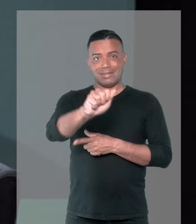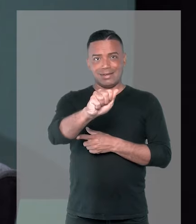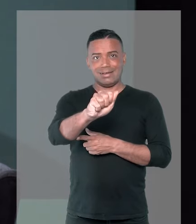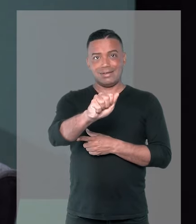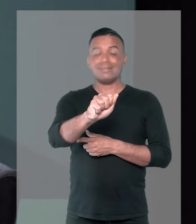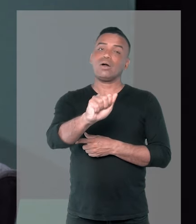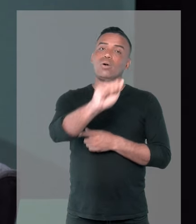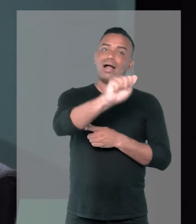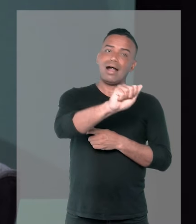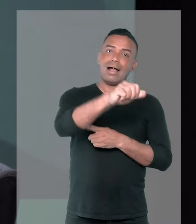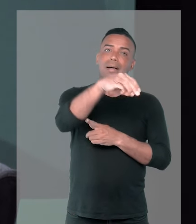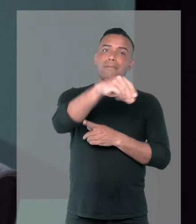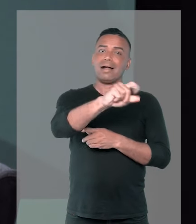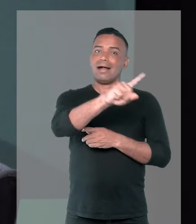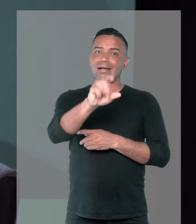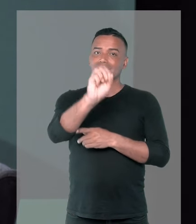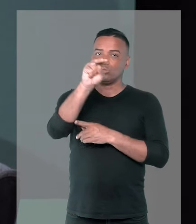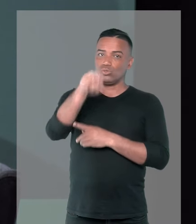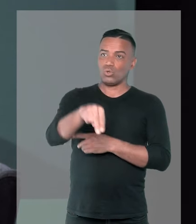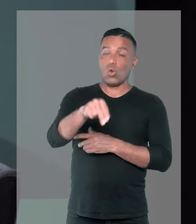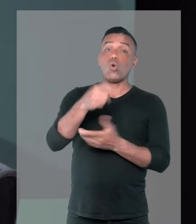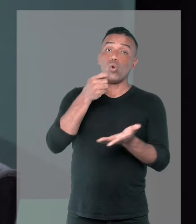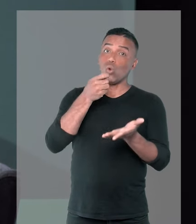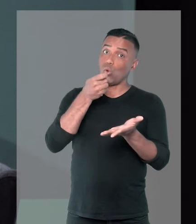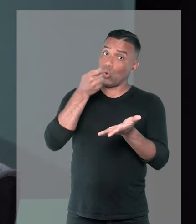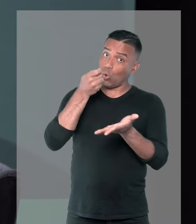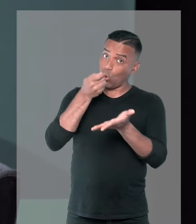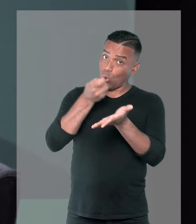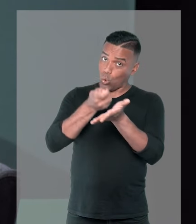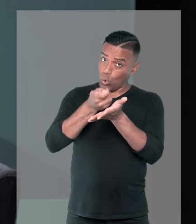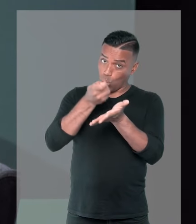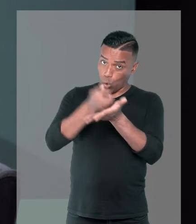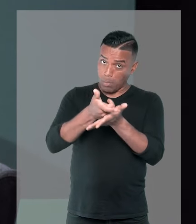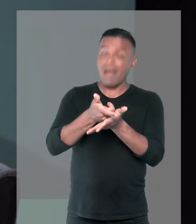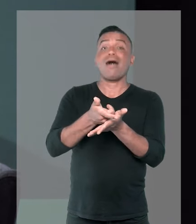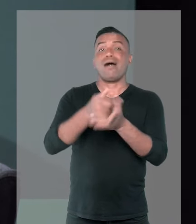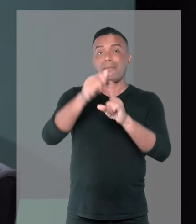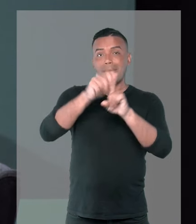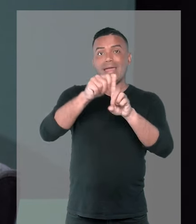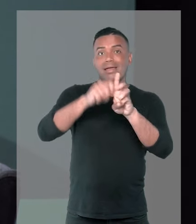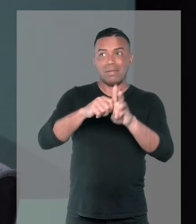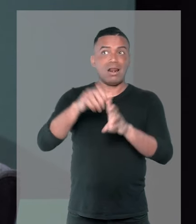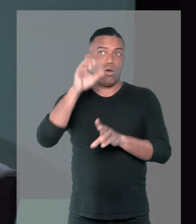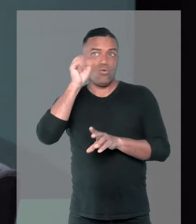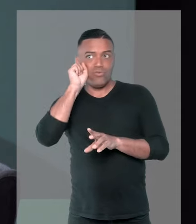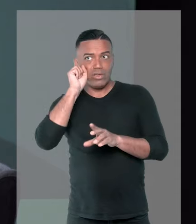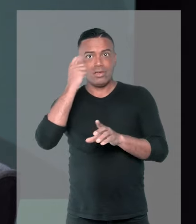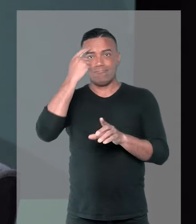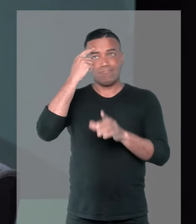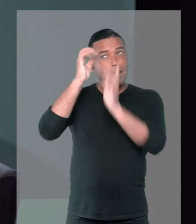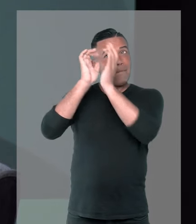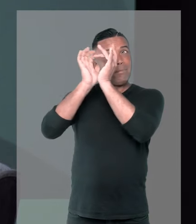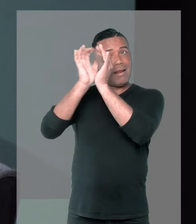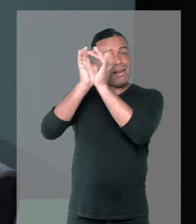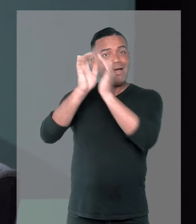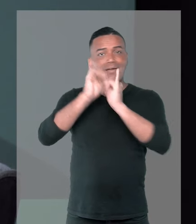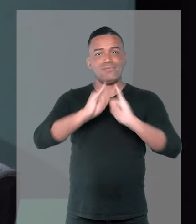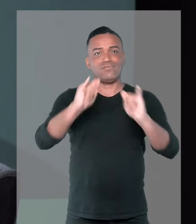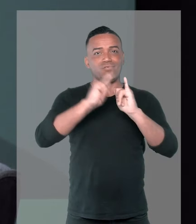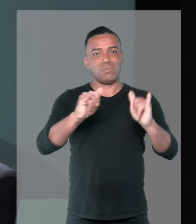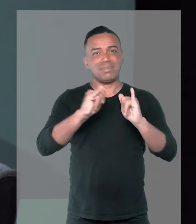Amazon tá pensando agora em cobrar uma mensalidade para você ter na sua casa para ela ouvir você e processar a informação porque na